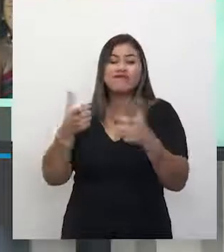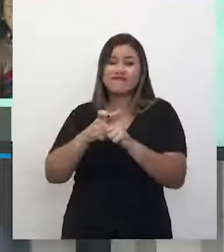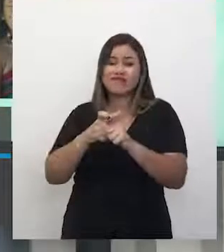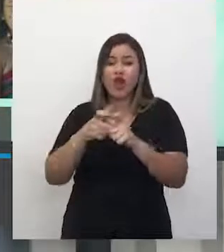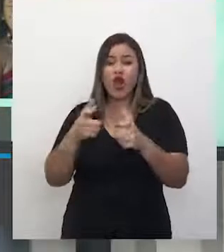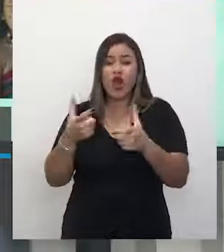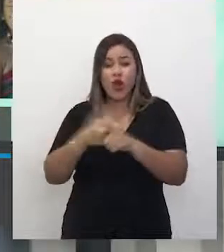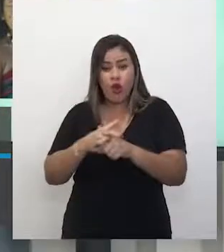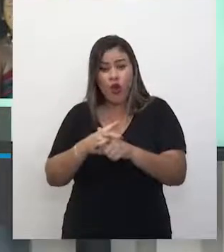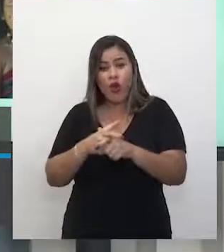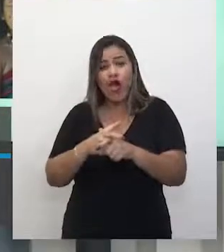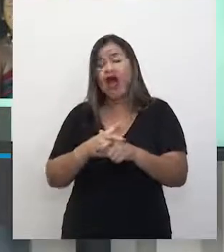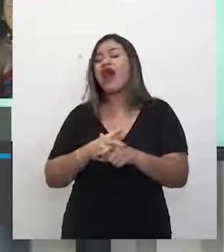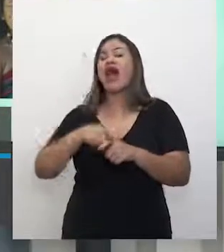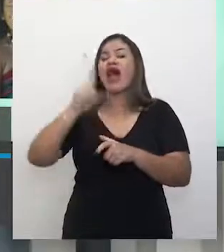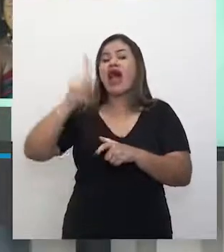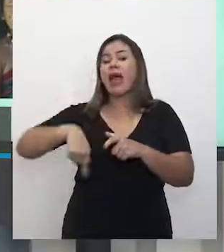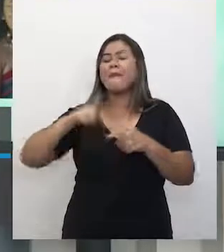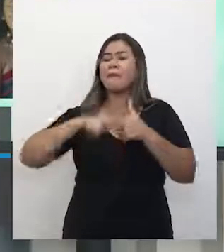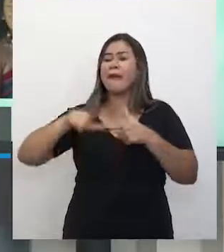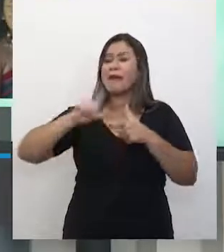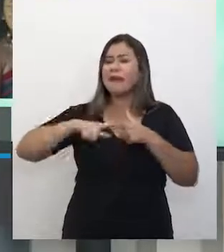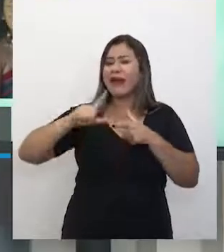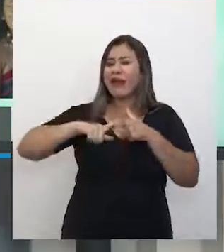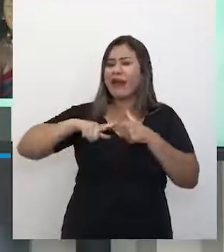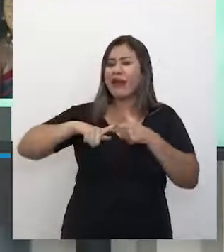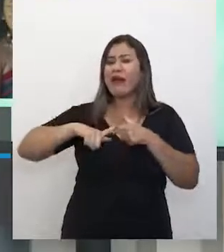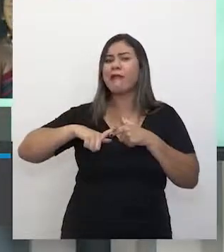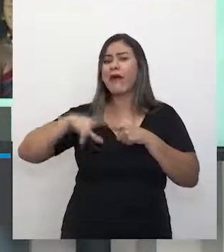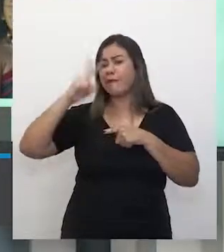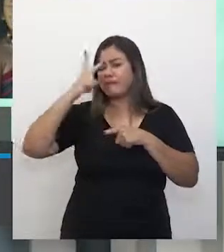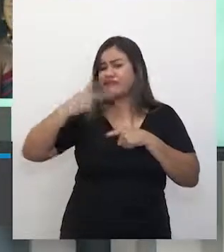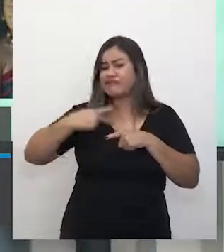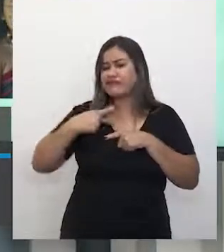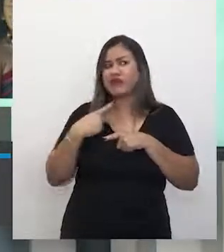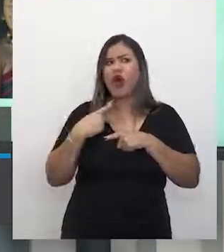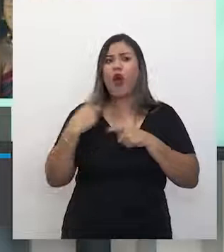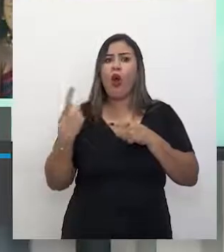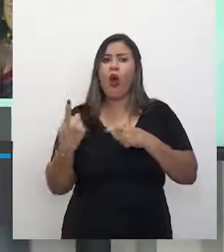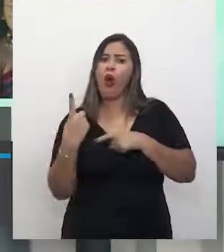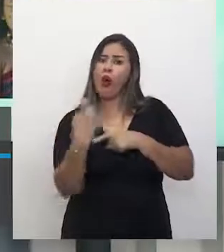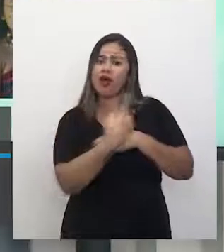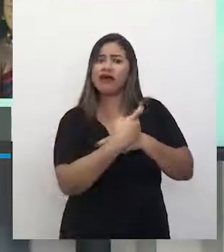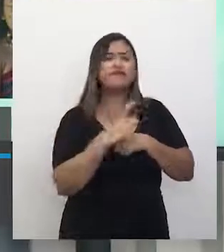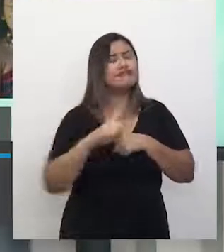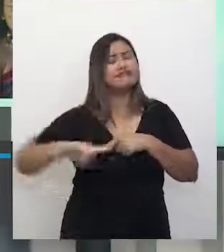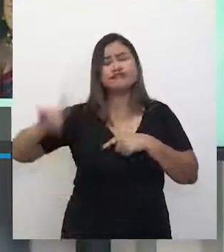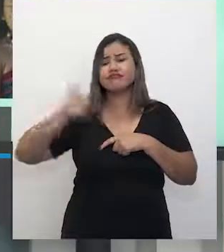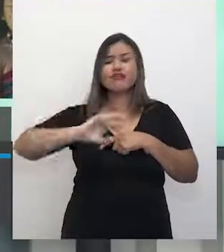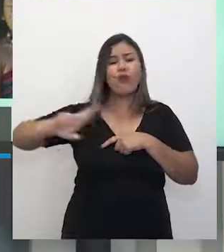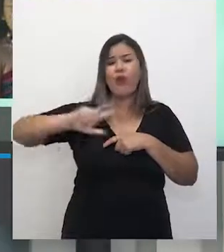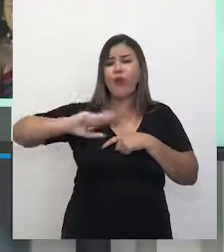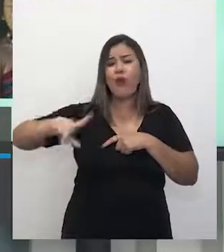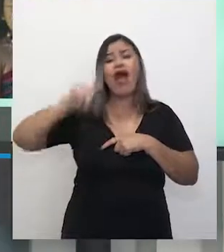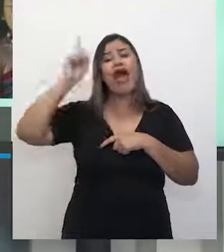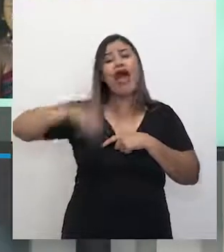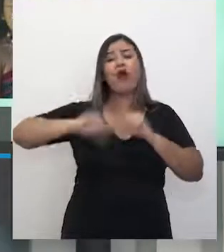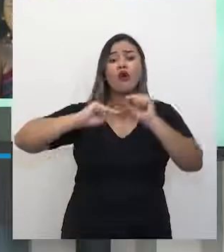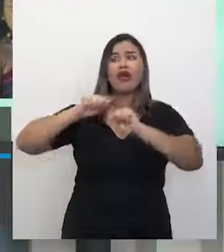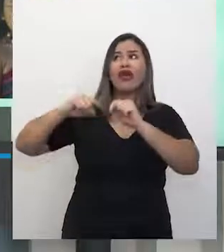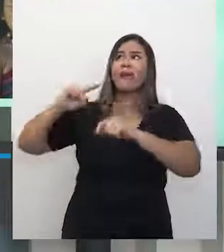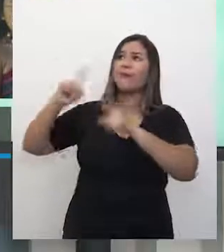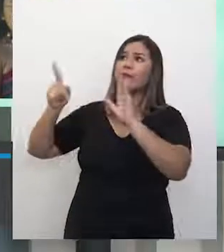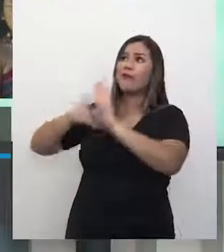problema individual. As minorias são produtos da história. Por isso que nós falamos minorias sociais,